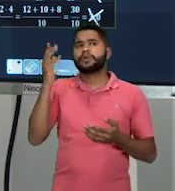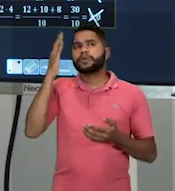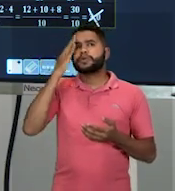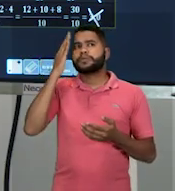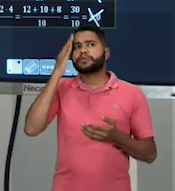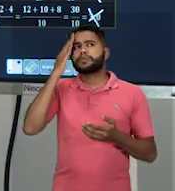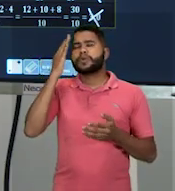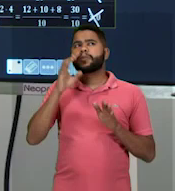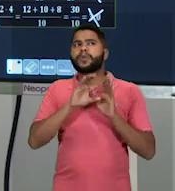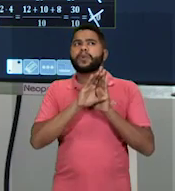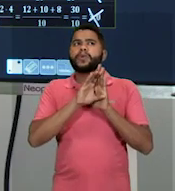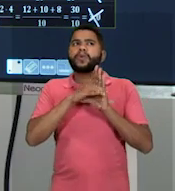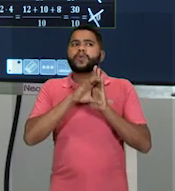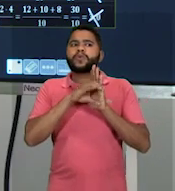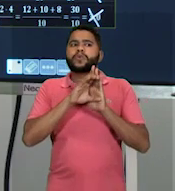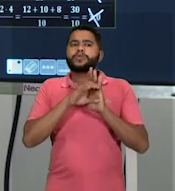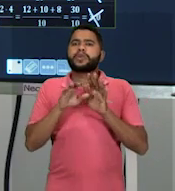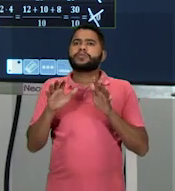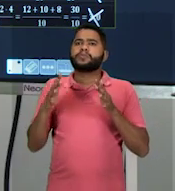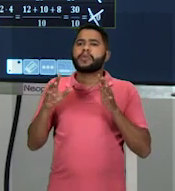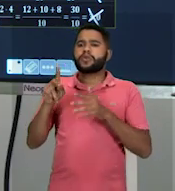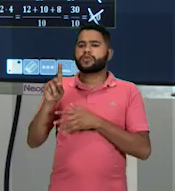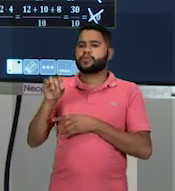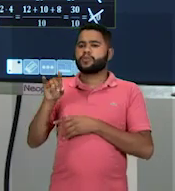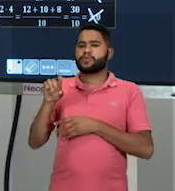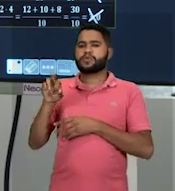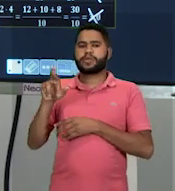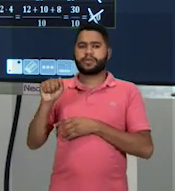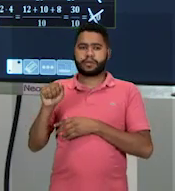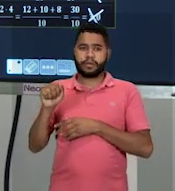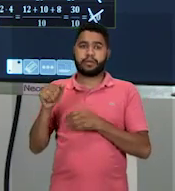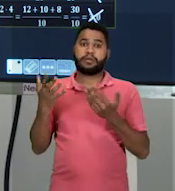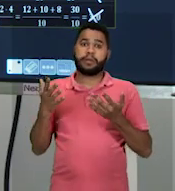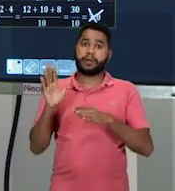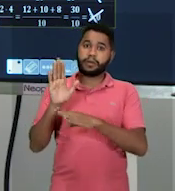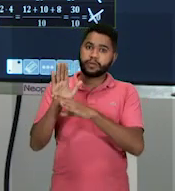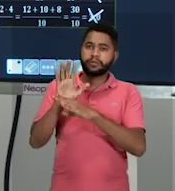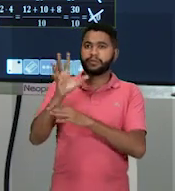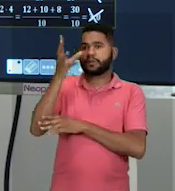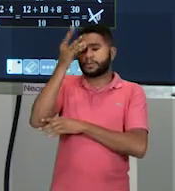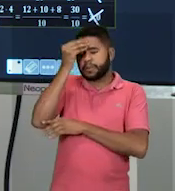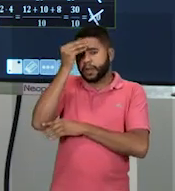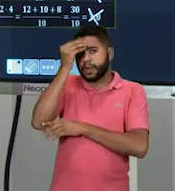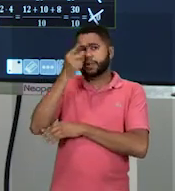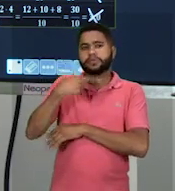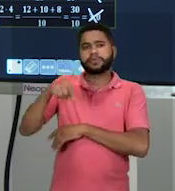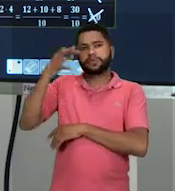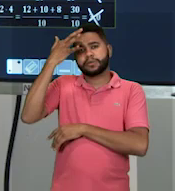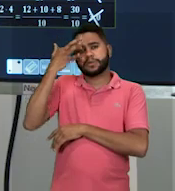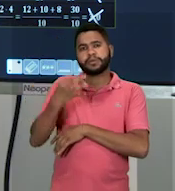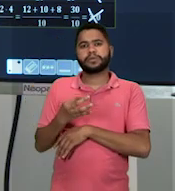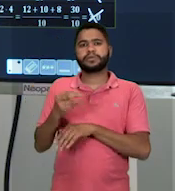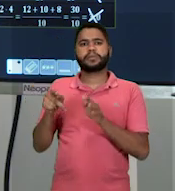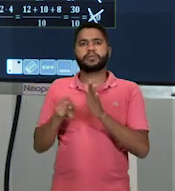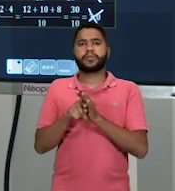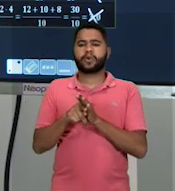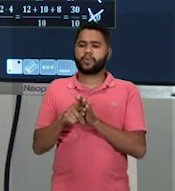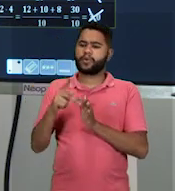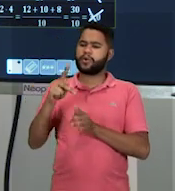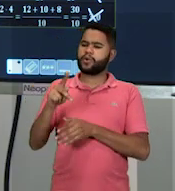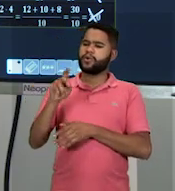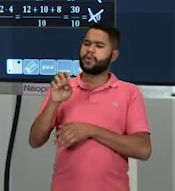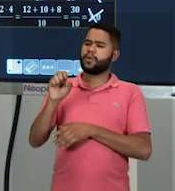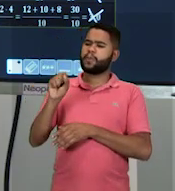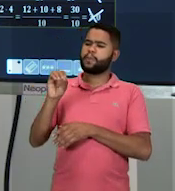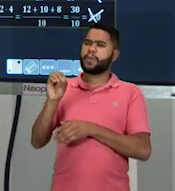sabia o conceito de média ponderada. Tá? Então, acho que ajuda a guardar se a gente entender o que são os pesos. Os